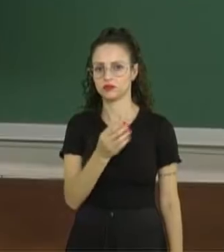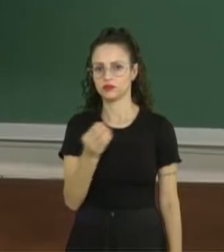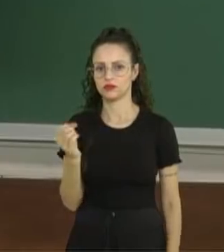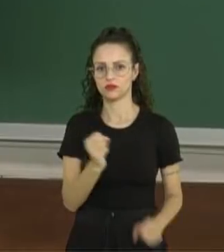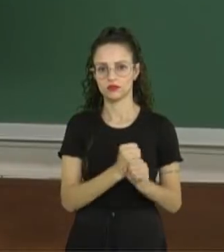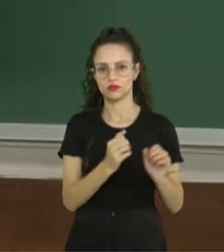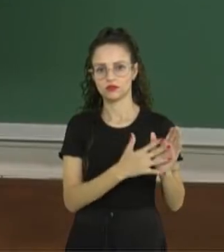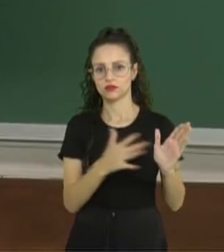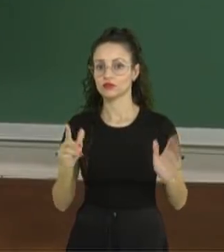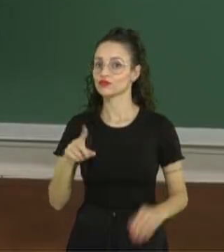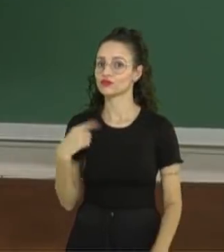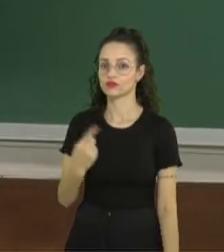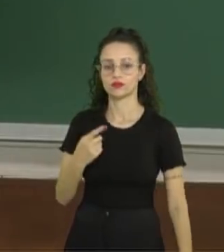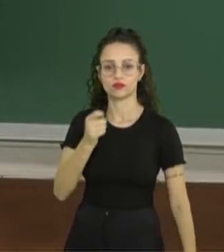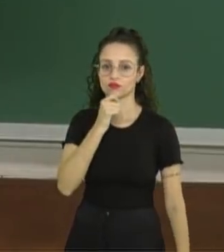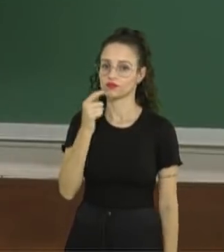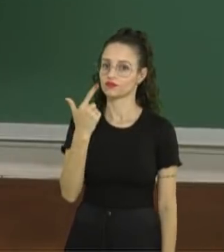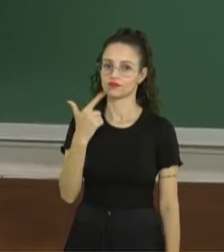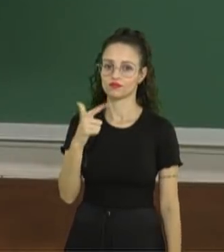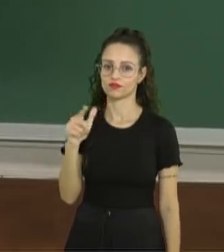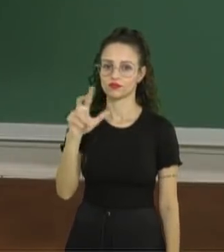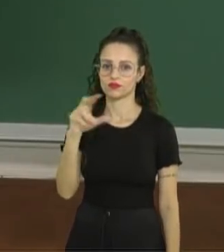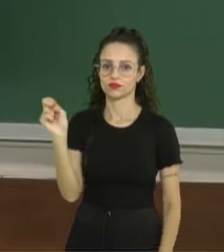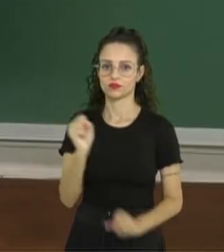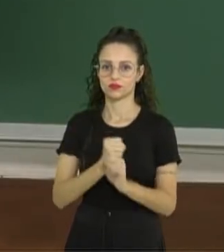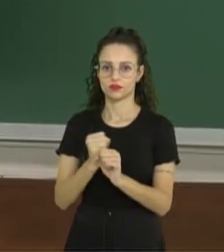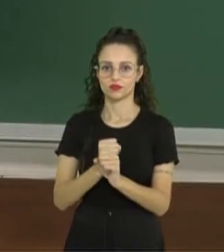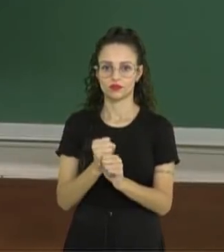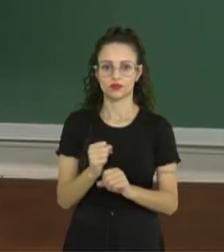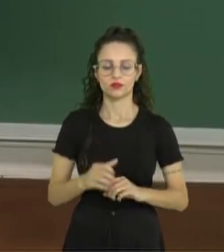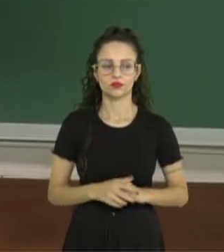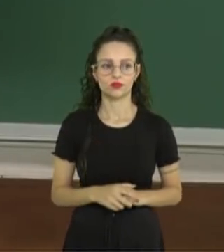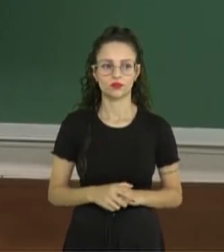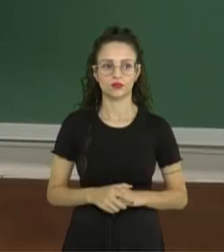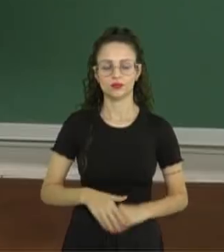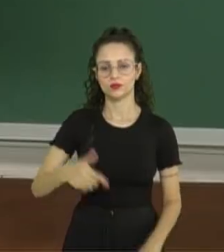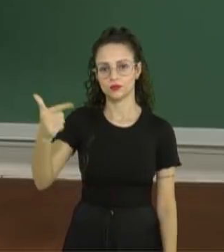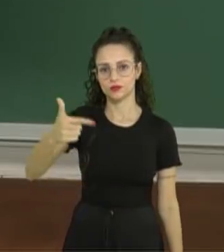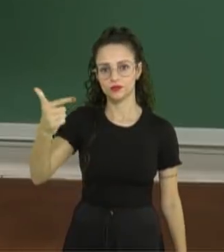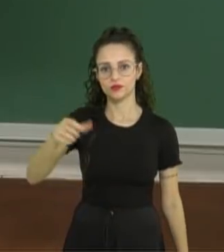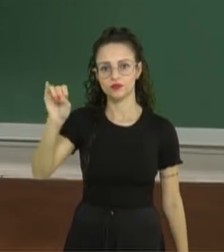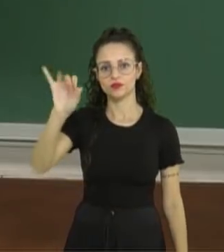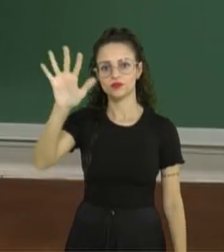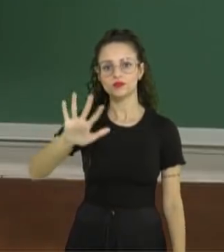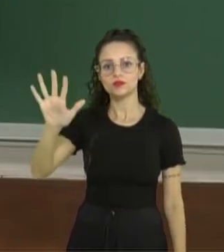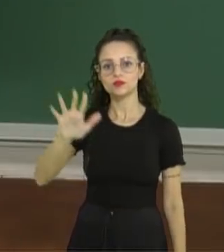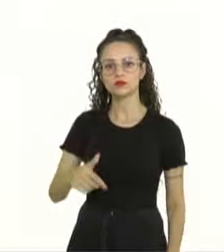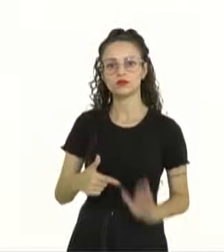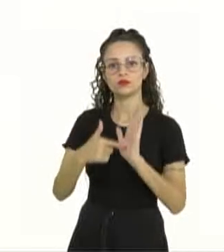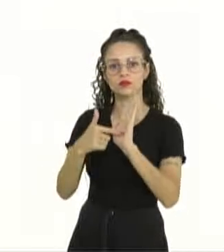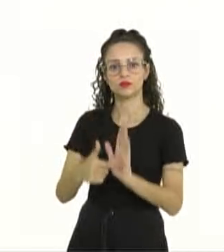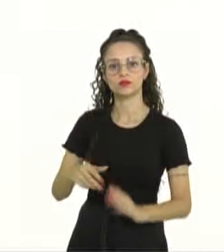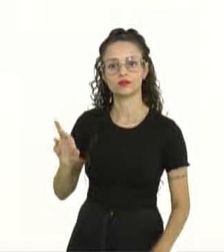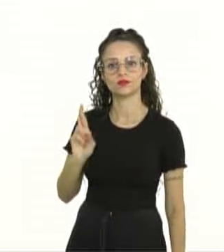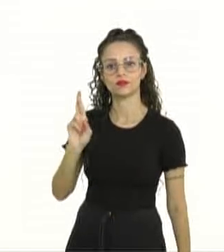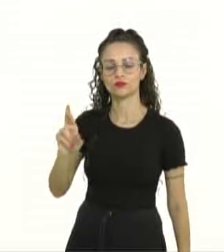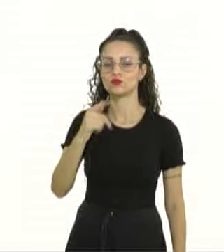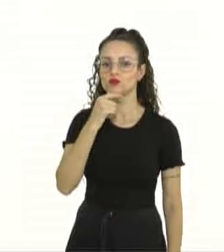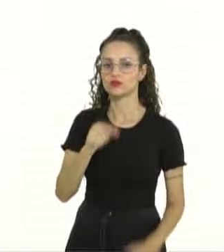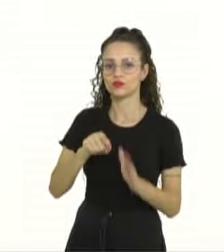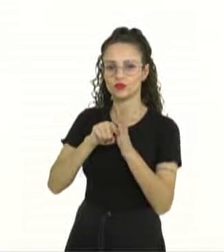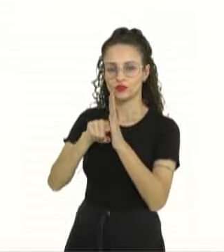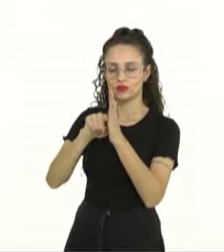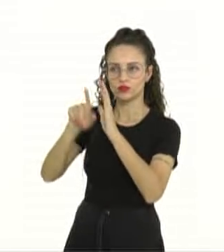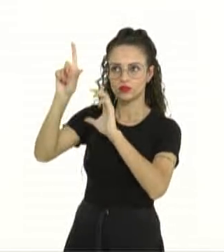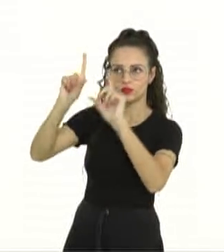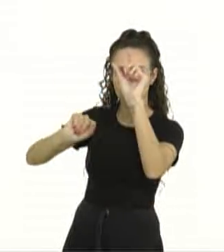tem 500 anos ainda. Olha que interessante. Beleza? A segunda imagem é a representação de um astrônomo chamado Christopher Clavius. O que ele